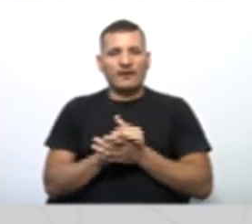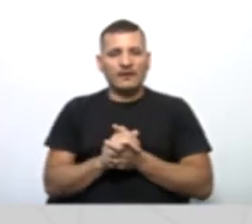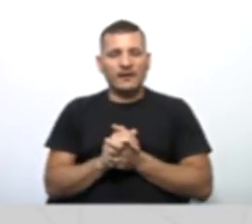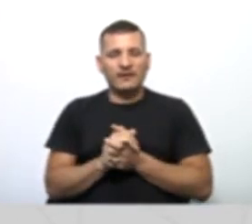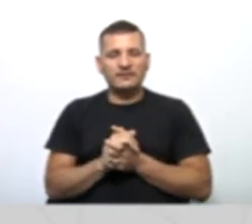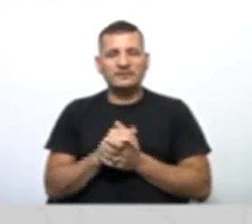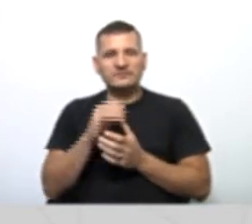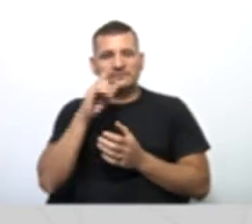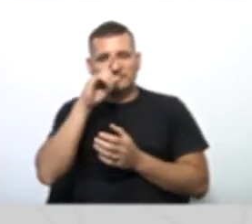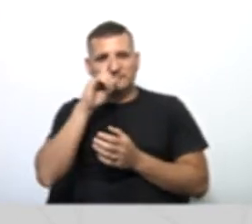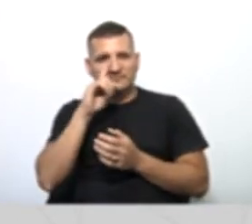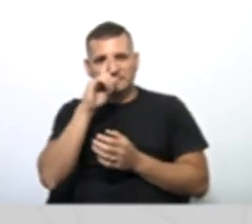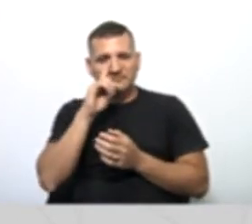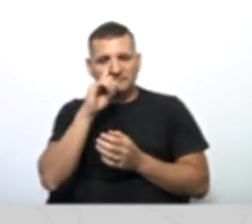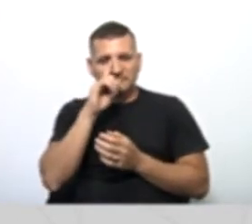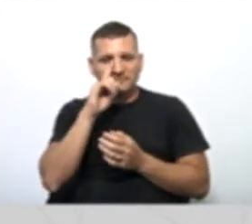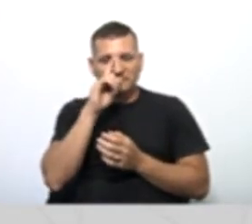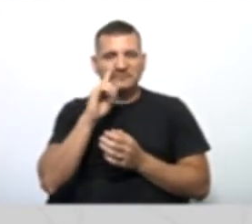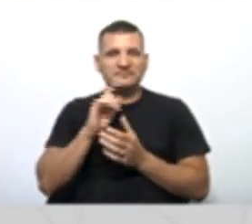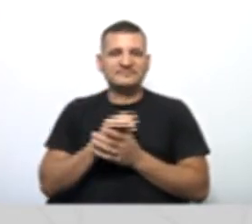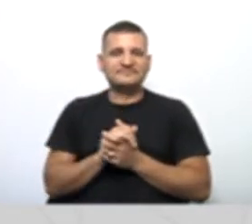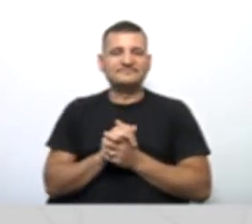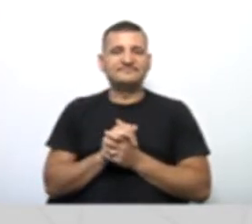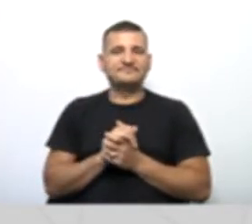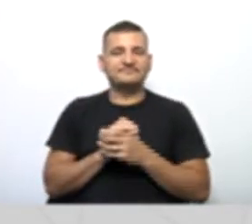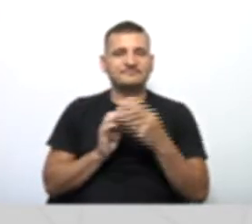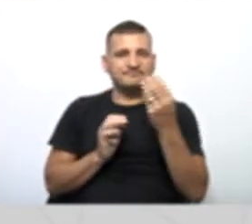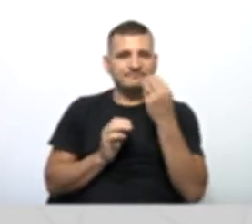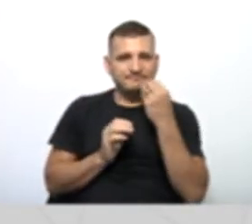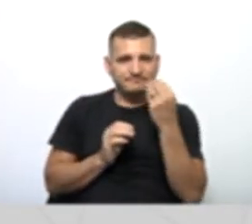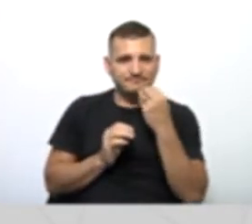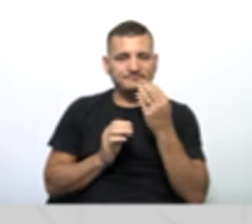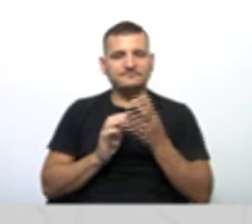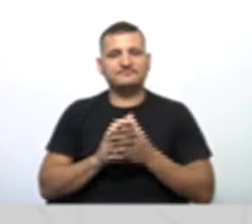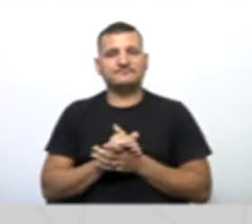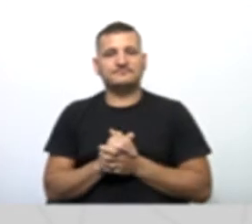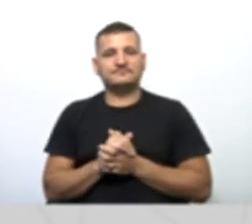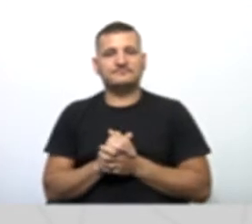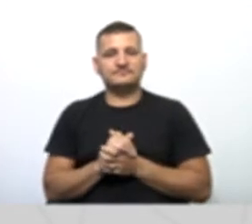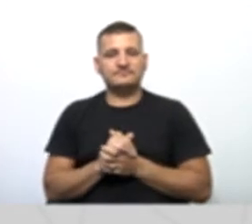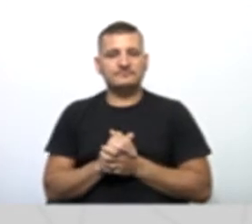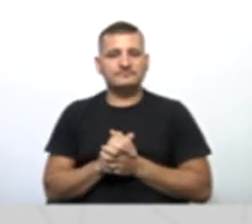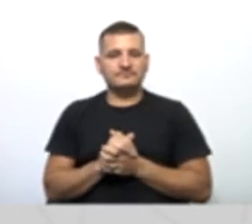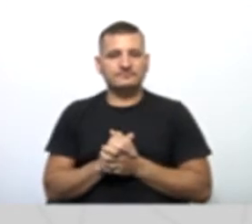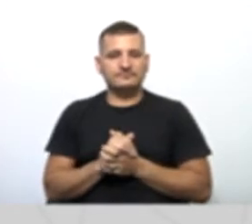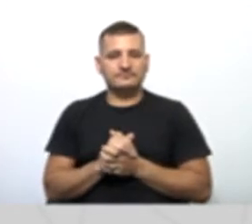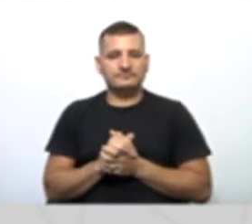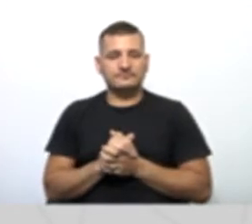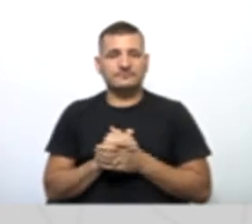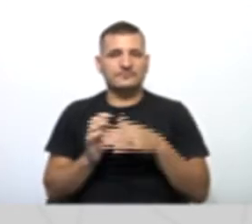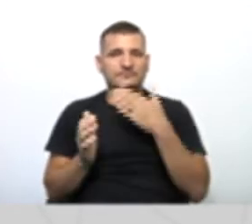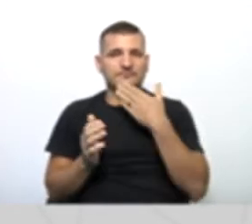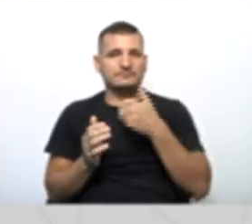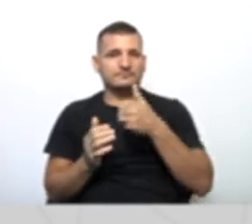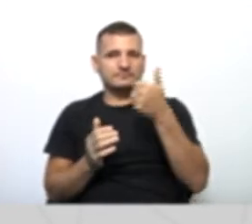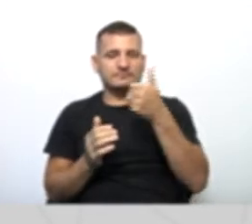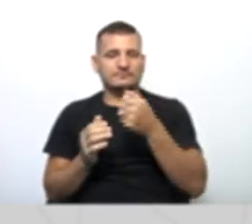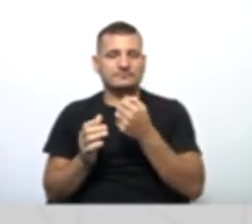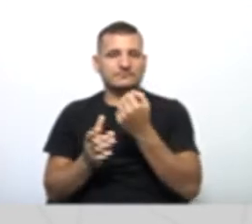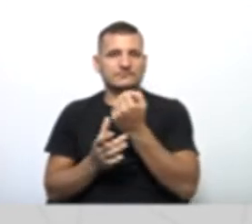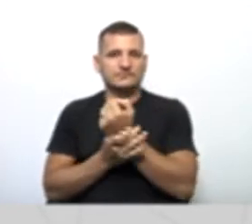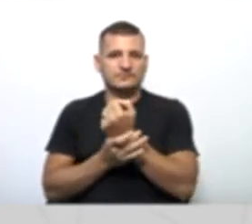dessas ameaças, né, dessas vulnerabilidades e tal? Para melhorar a segurança da informação